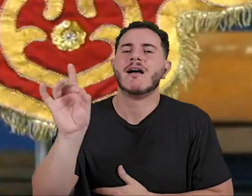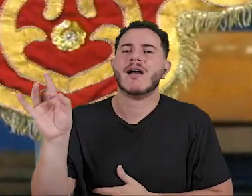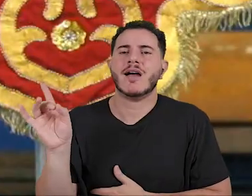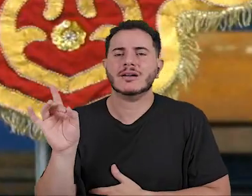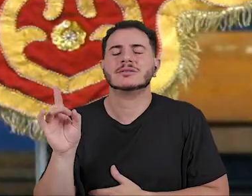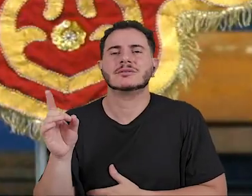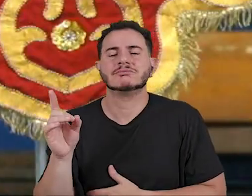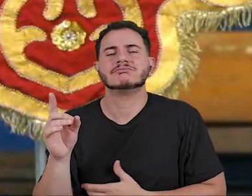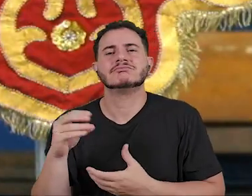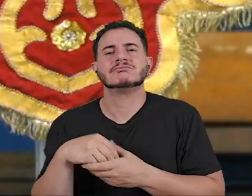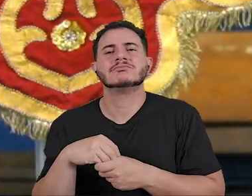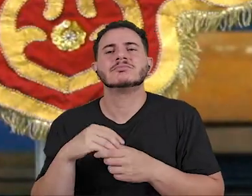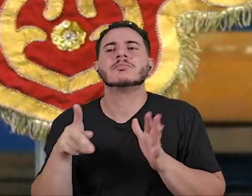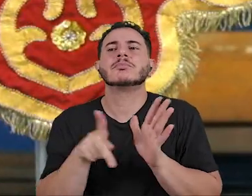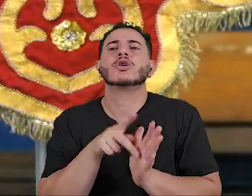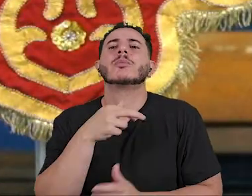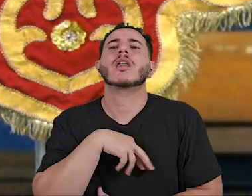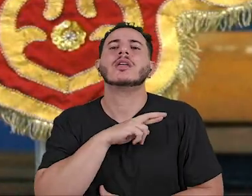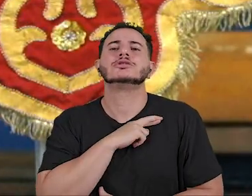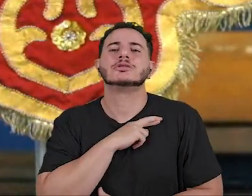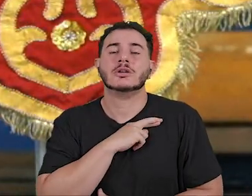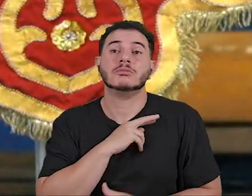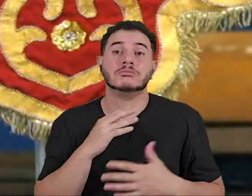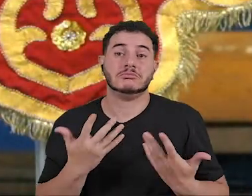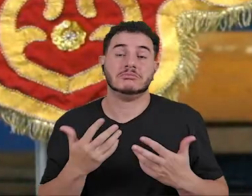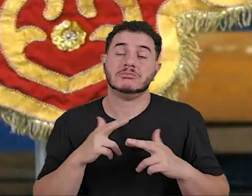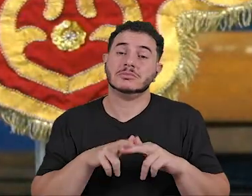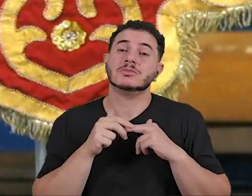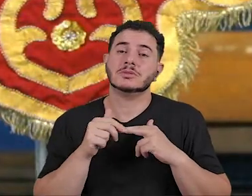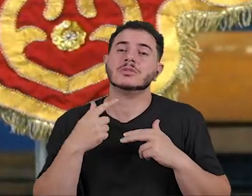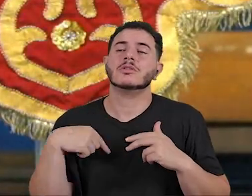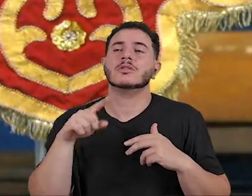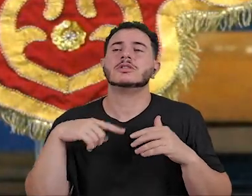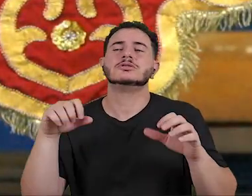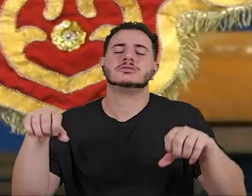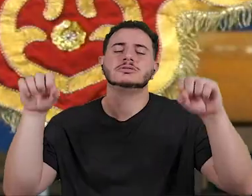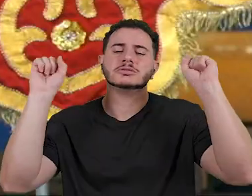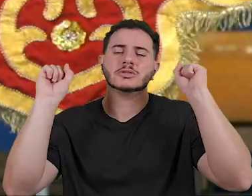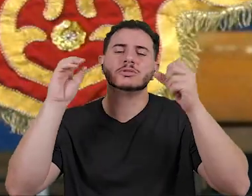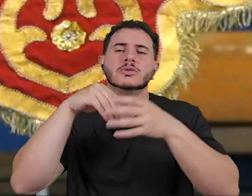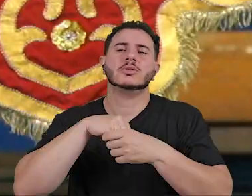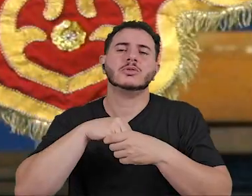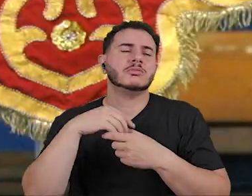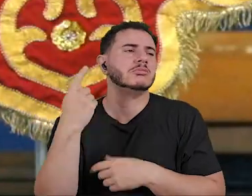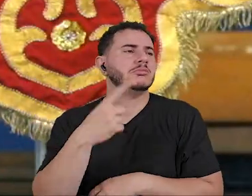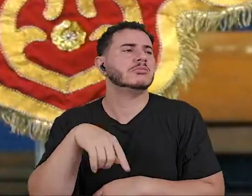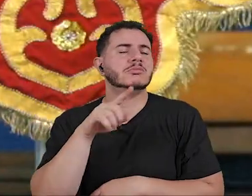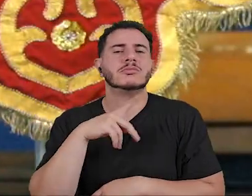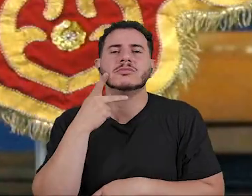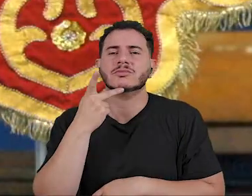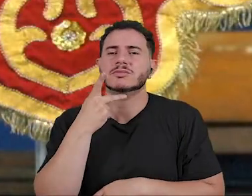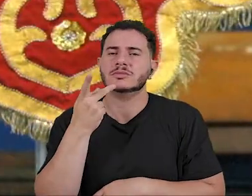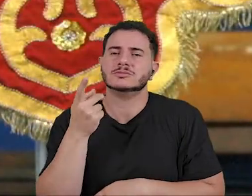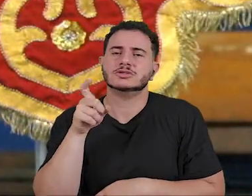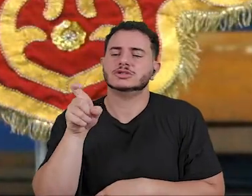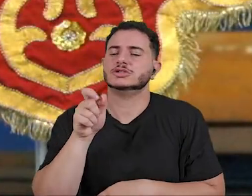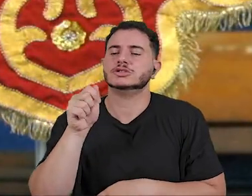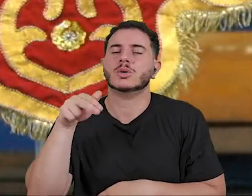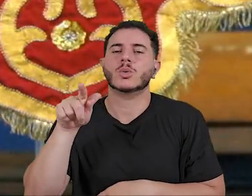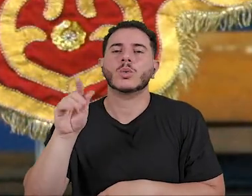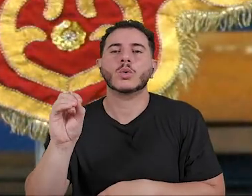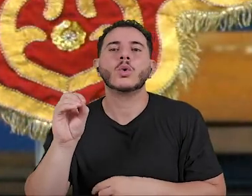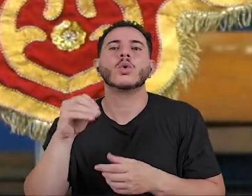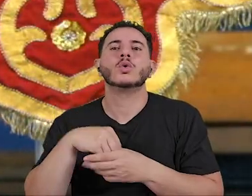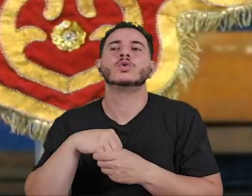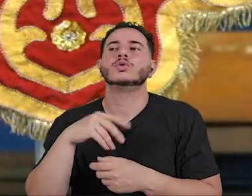sempre chamou Xangô, até hoje, acho que você chama de Xangô, eu chamo de Xangô. Xangô, a gente chama do candomblé Pernambuco, é Xangô.